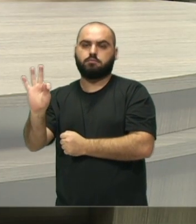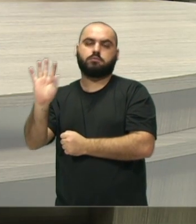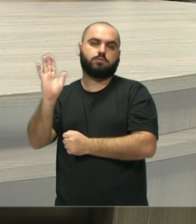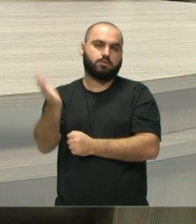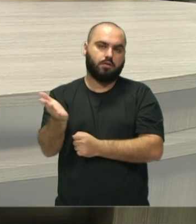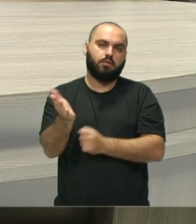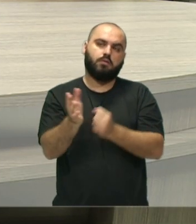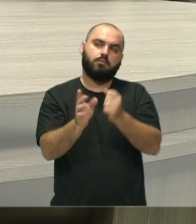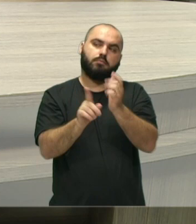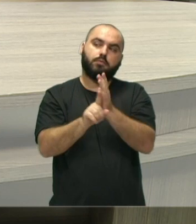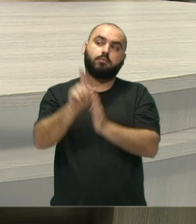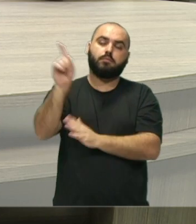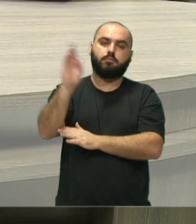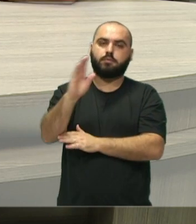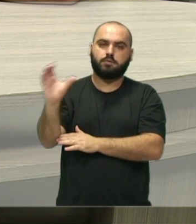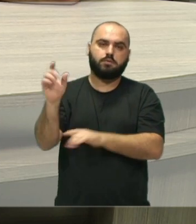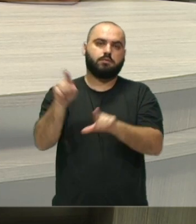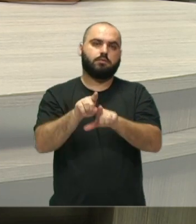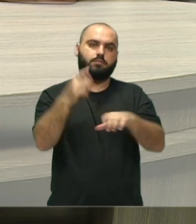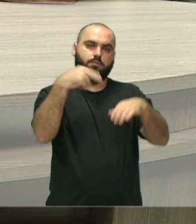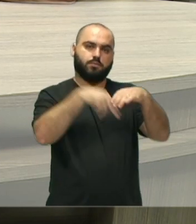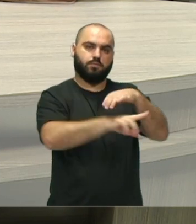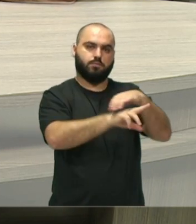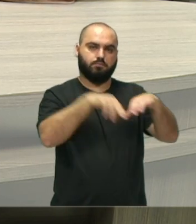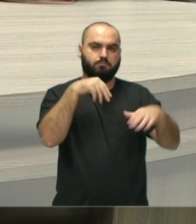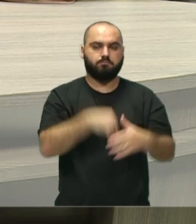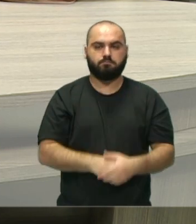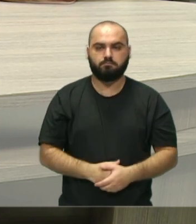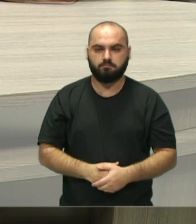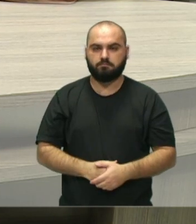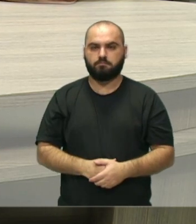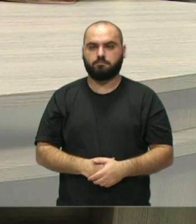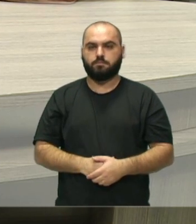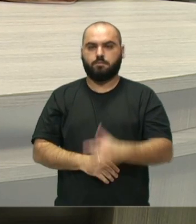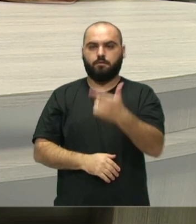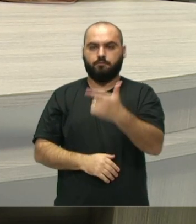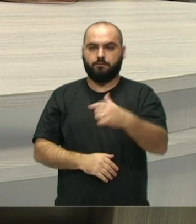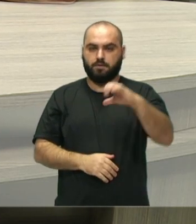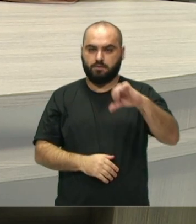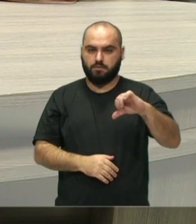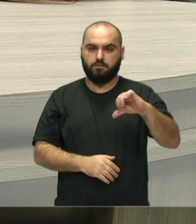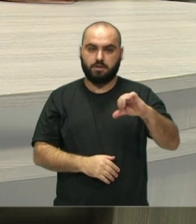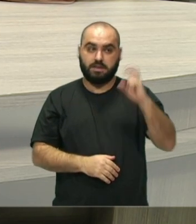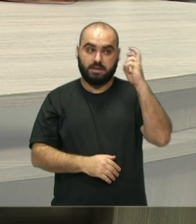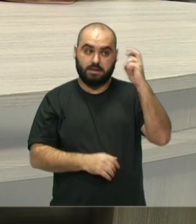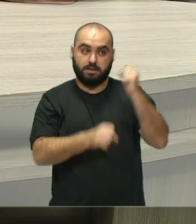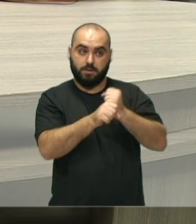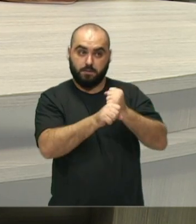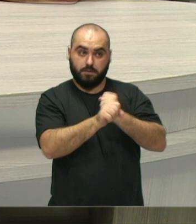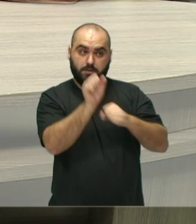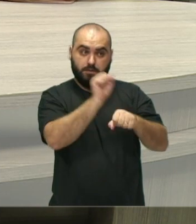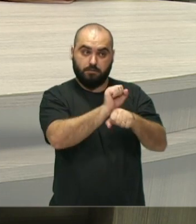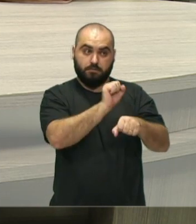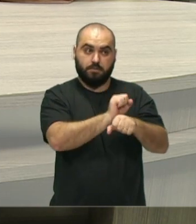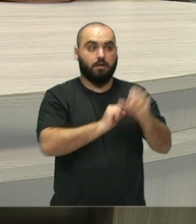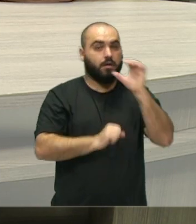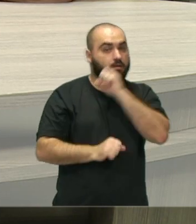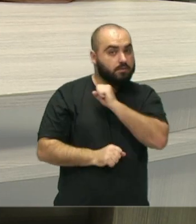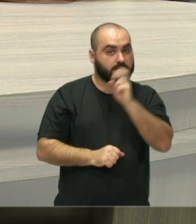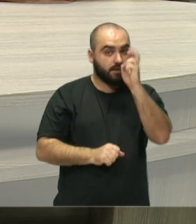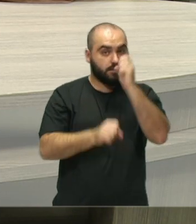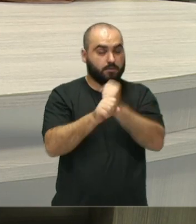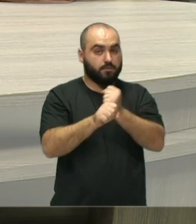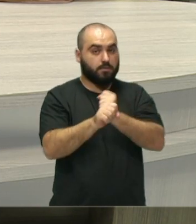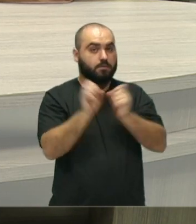Balneário Camboriú e do túnel de Navegantes. E a conclusão do túnel em 2029, 5 anos, é uma obra rápida. Então, esperemos